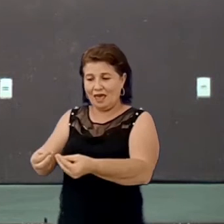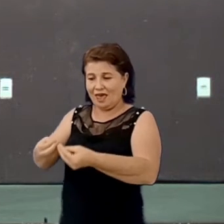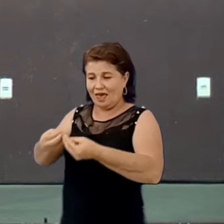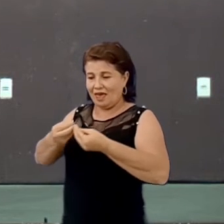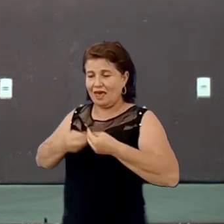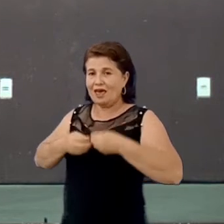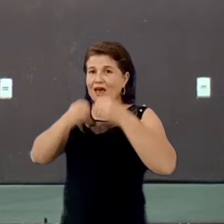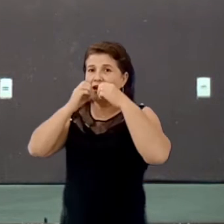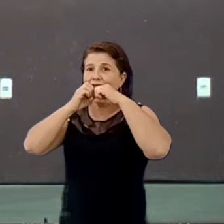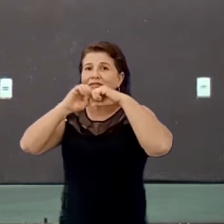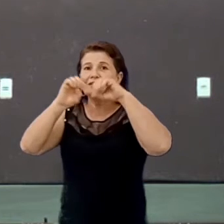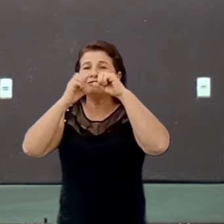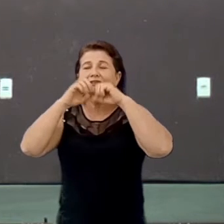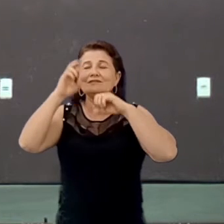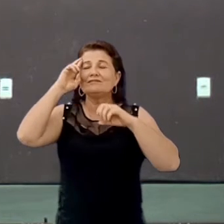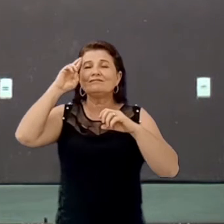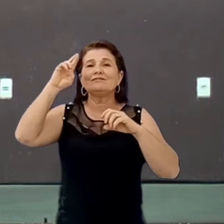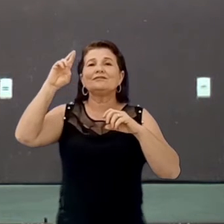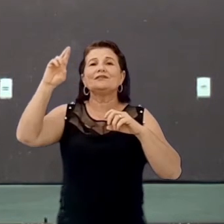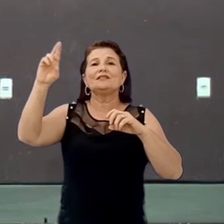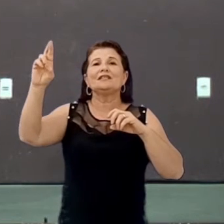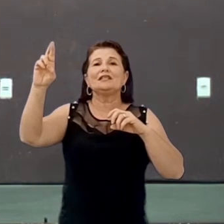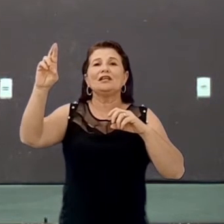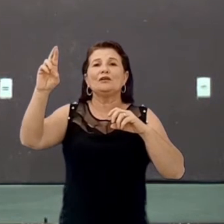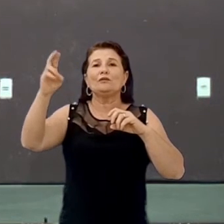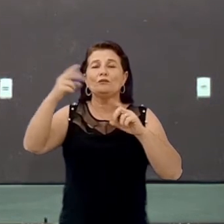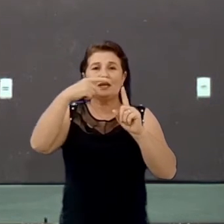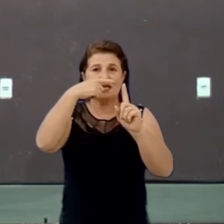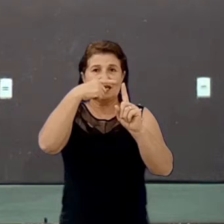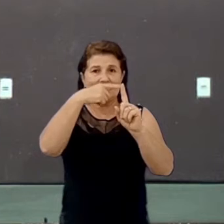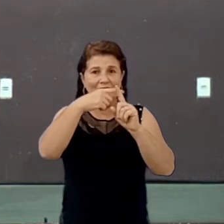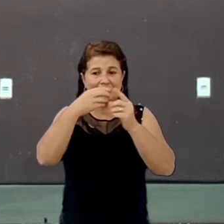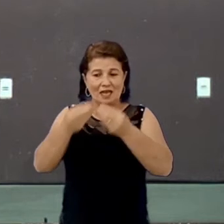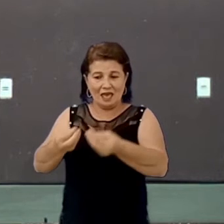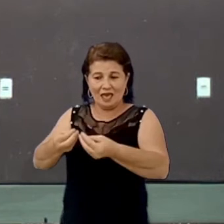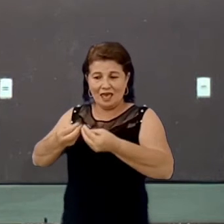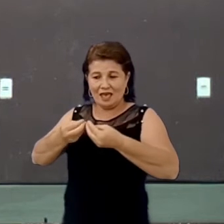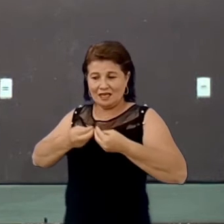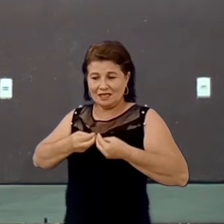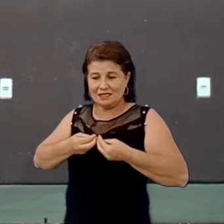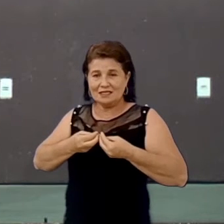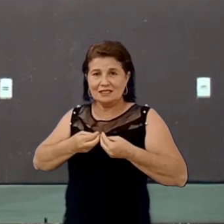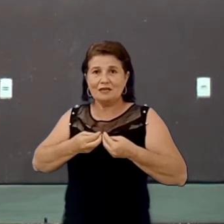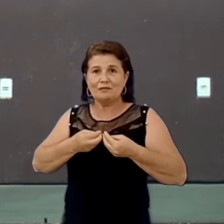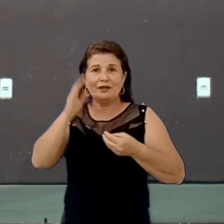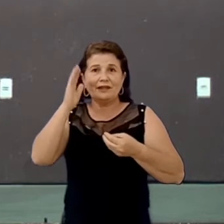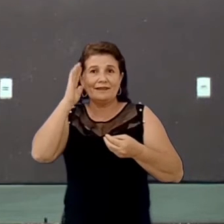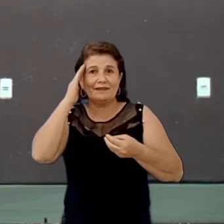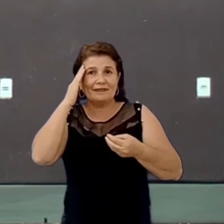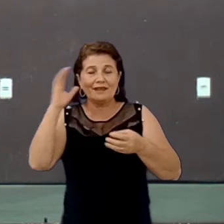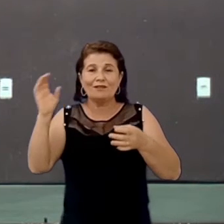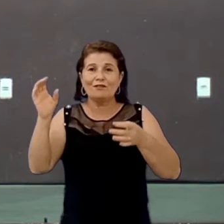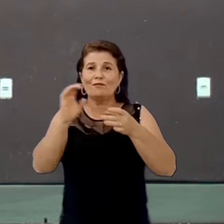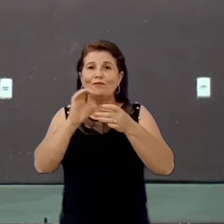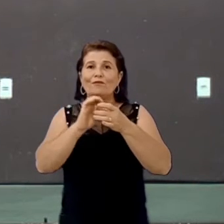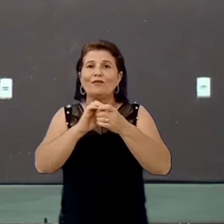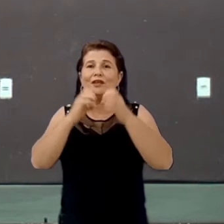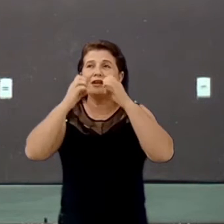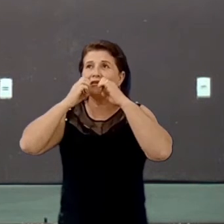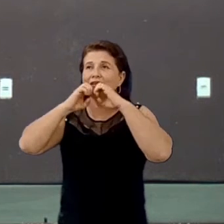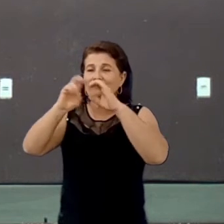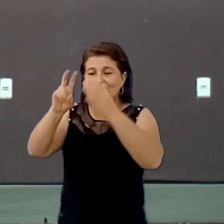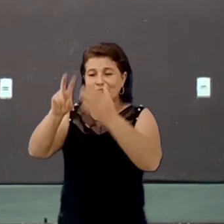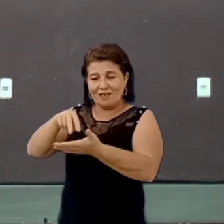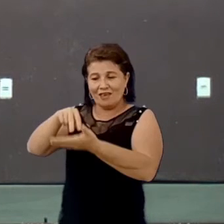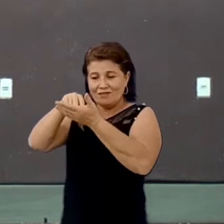Senhor. Uma igreja gera frutos a partir do momento que entende o evangelho puro e se firma e